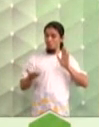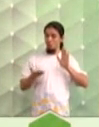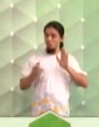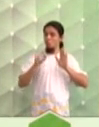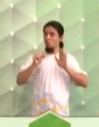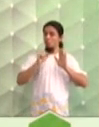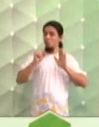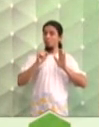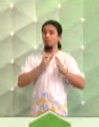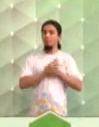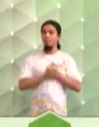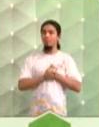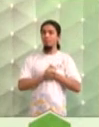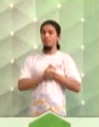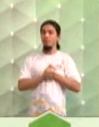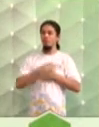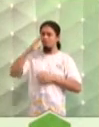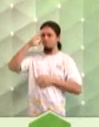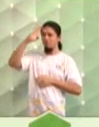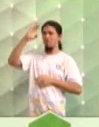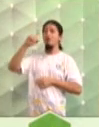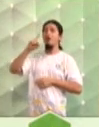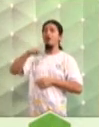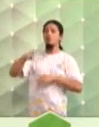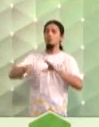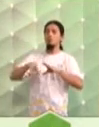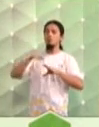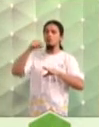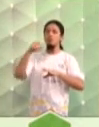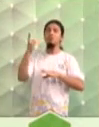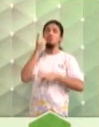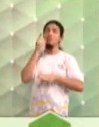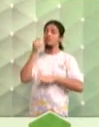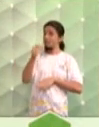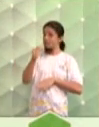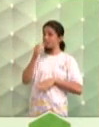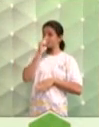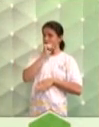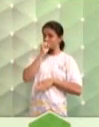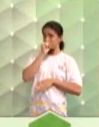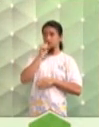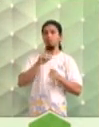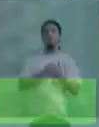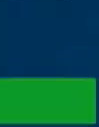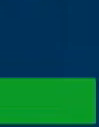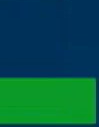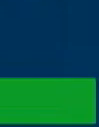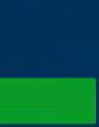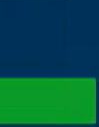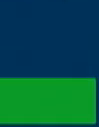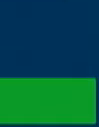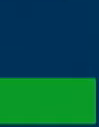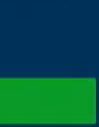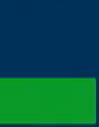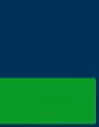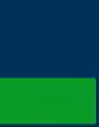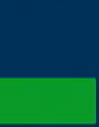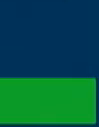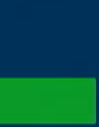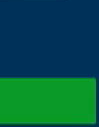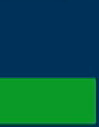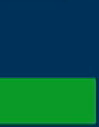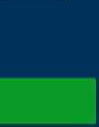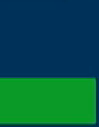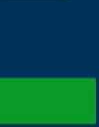de tudo é o sorteio da Loteria Federal de sábado, né? Do dia 7. Aí temos os números preenchidos, quer dizer, se houver